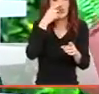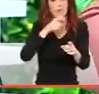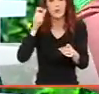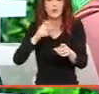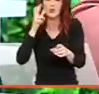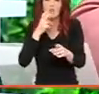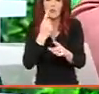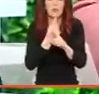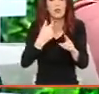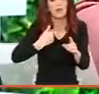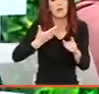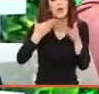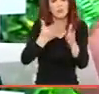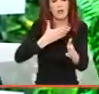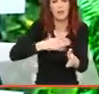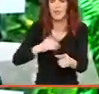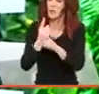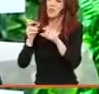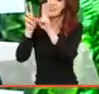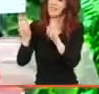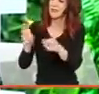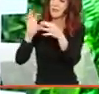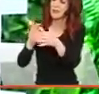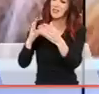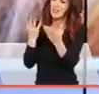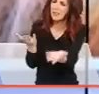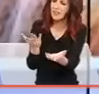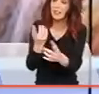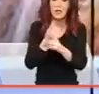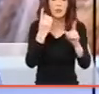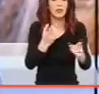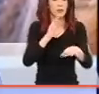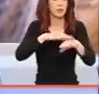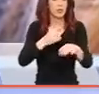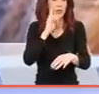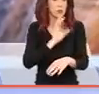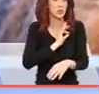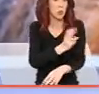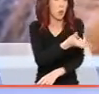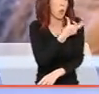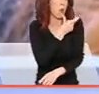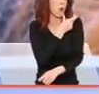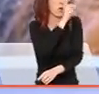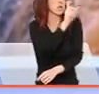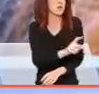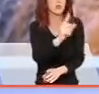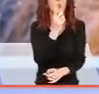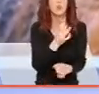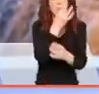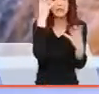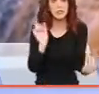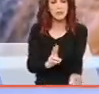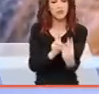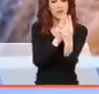Porquê o tema da tua crónica hoje ter a ver com medonhas? Eu explico. Olha, por causa de uma senhora medonha, com a qual um dia destes me